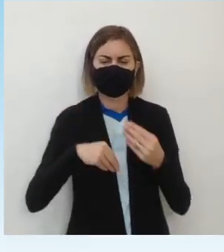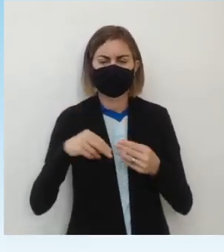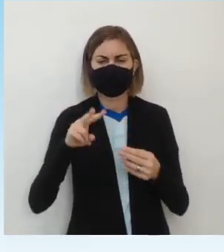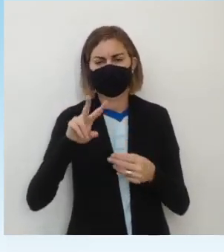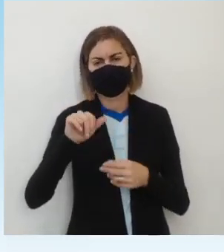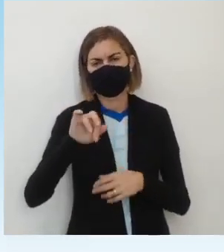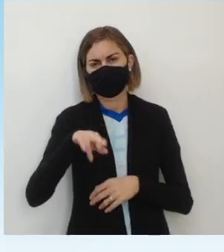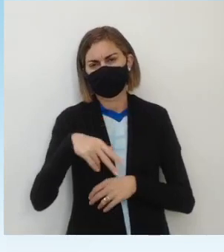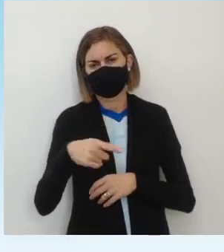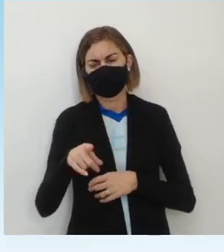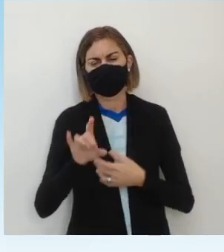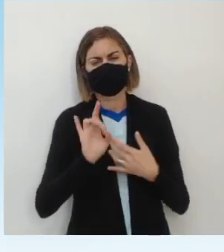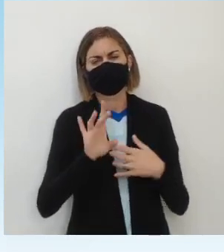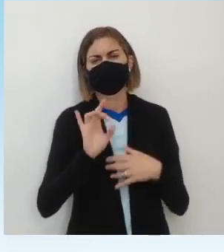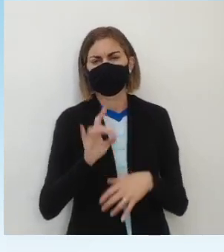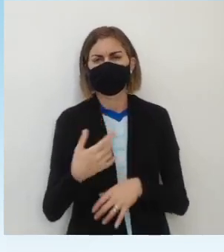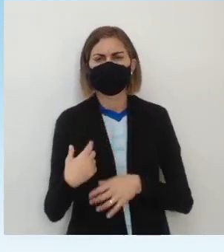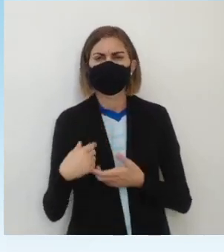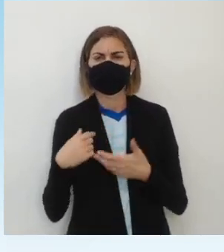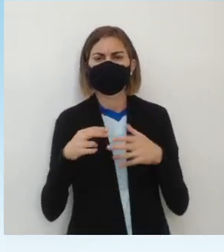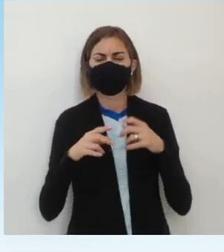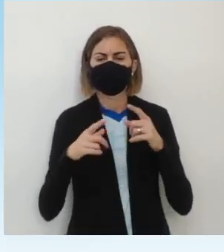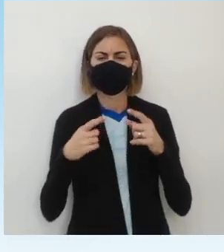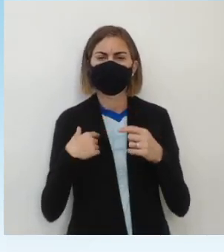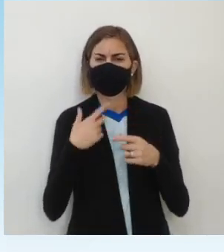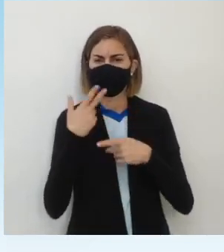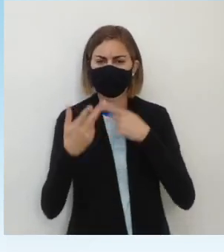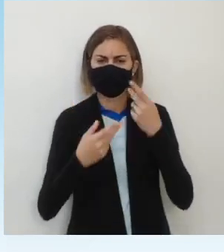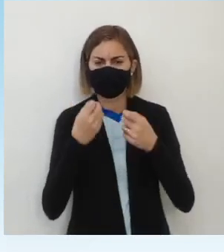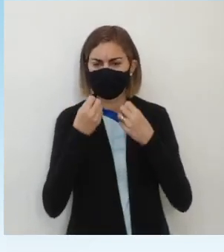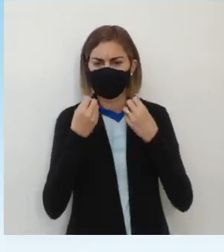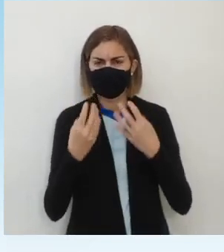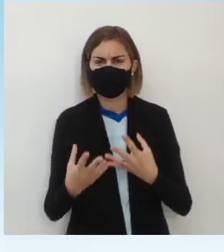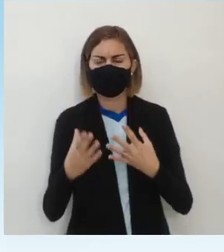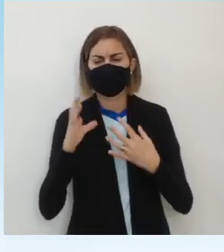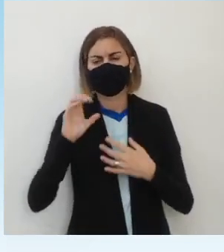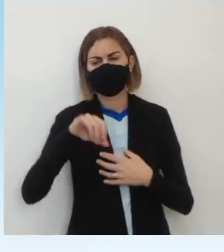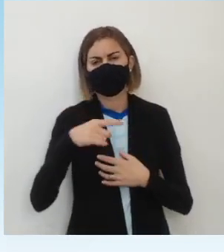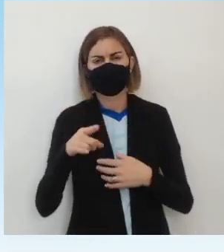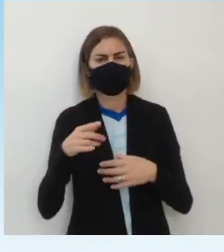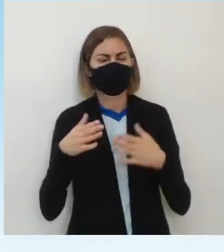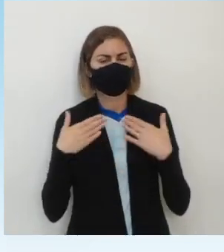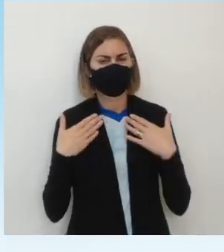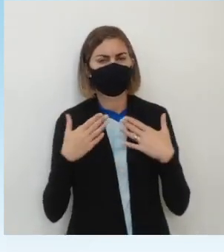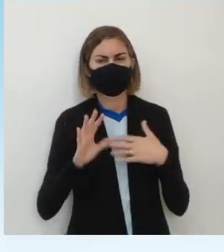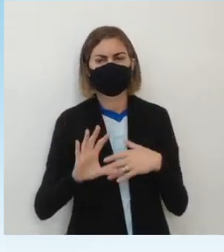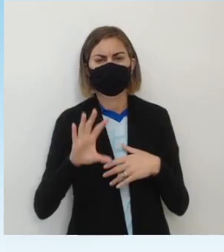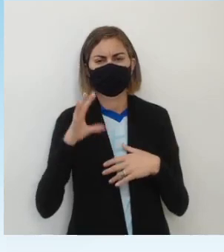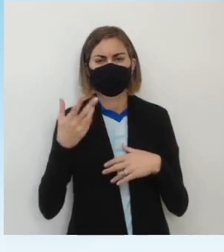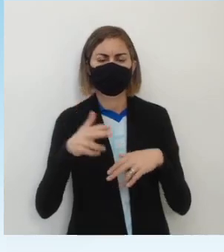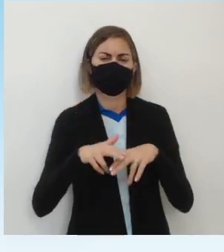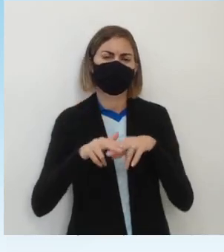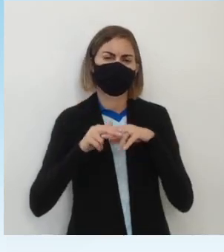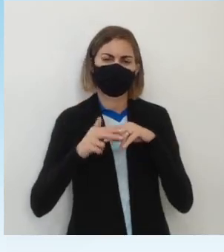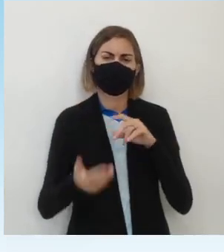vibração. Só que aí ele vai no sentido contrário, né? Ele diz que a boa condução do calor ocorre por causa do